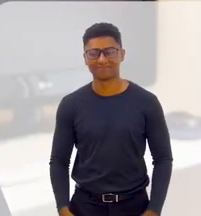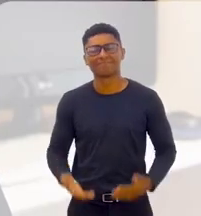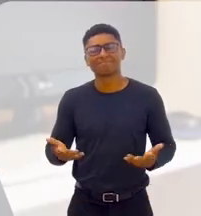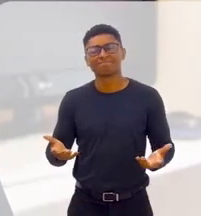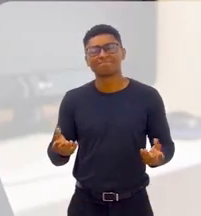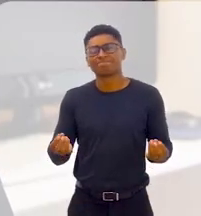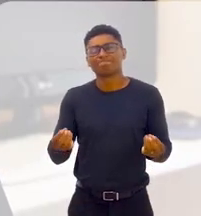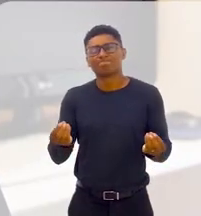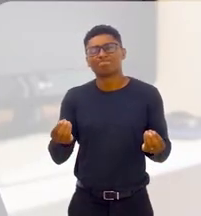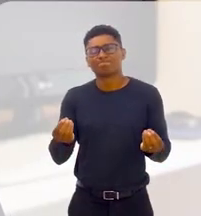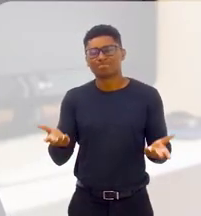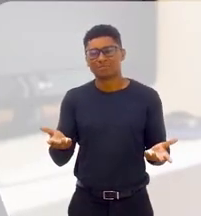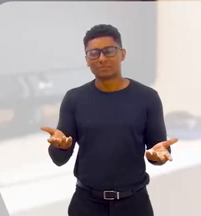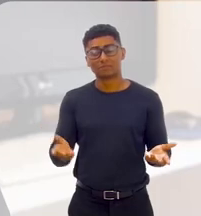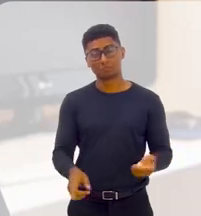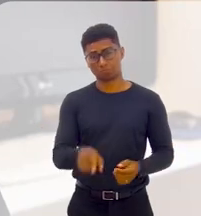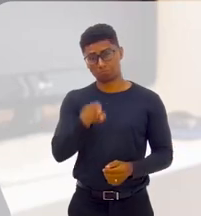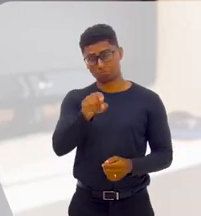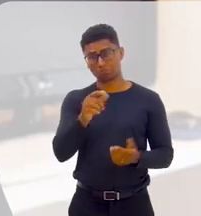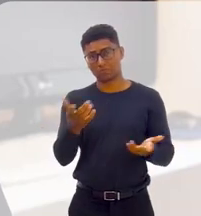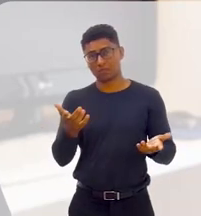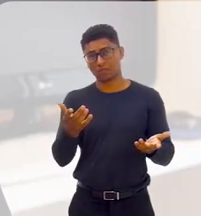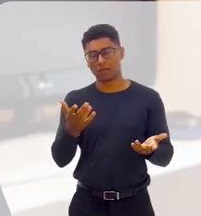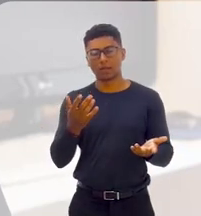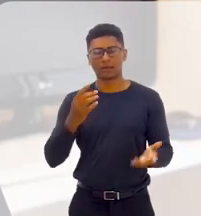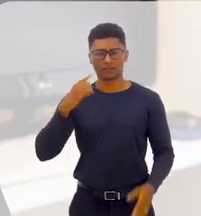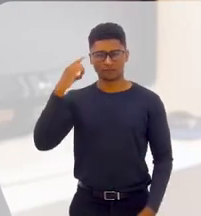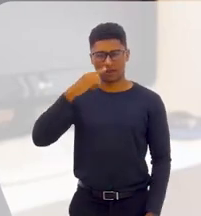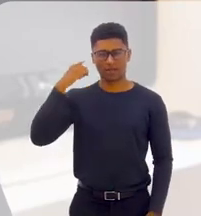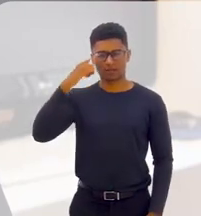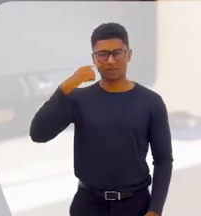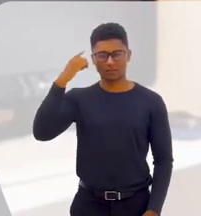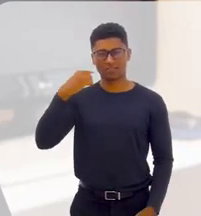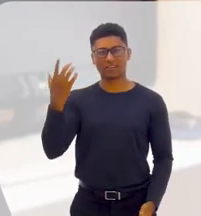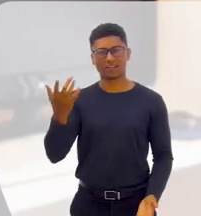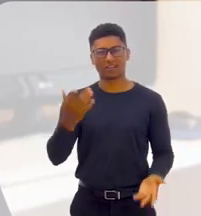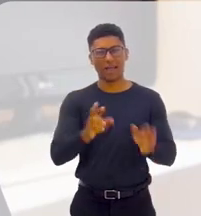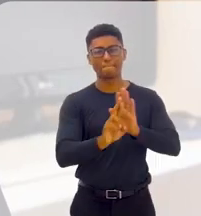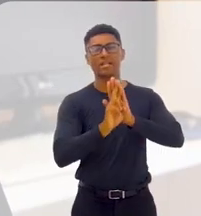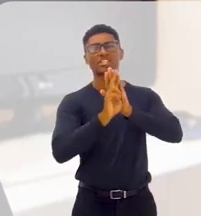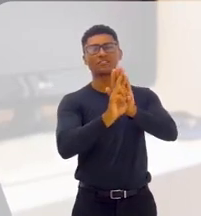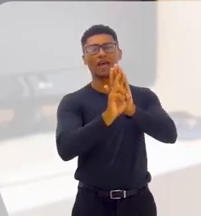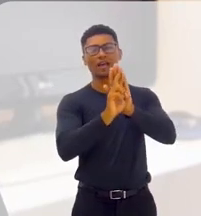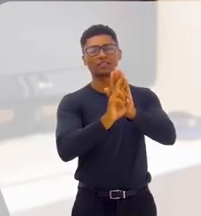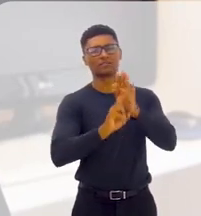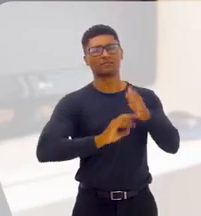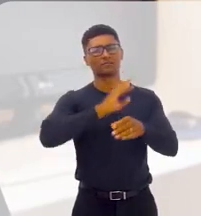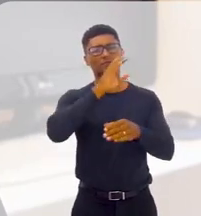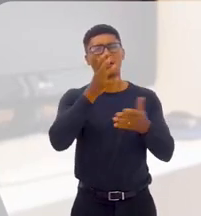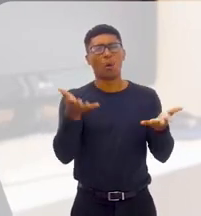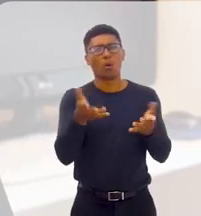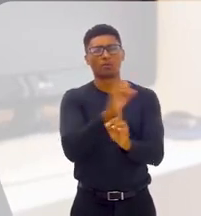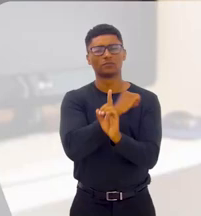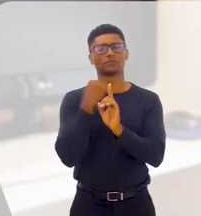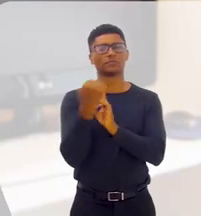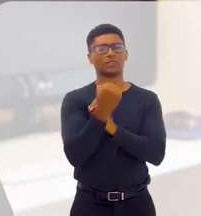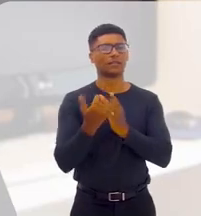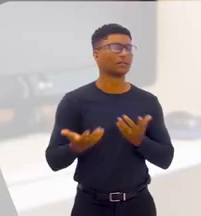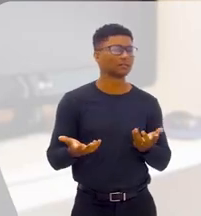Boa, boa. Como é que se vê a representatividade da advocacia atualmente, assim, na